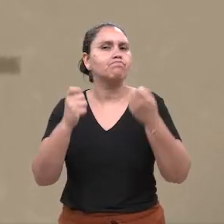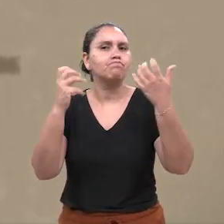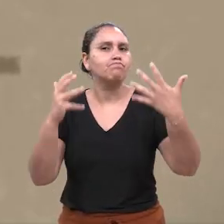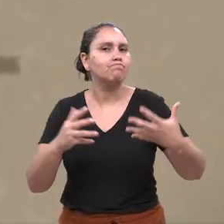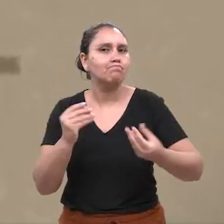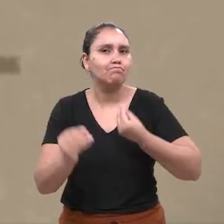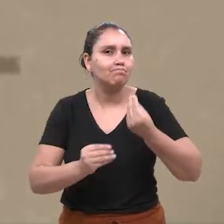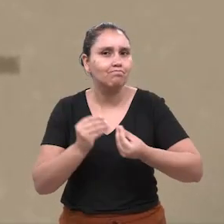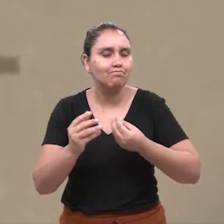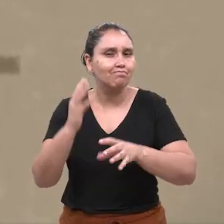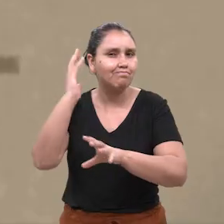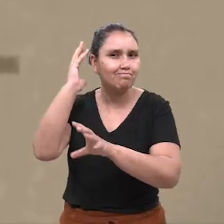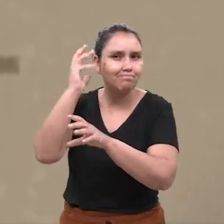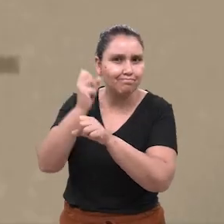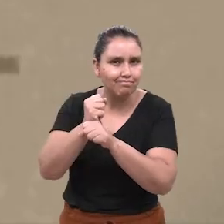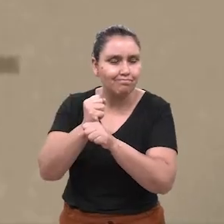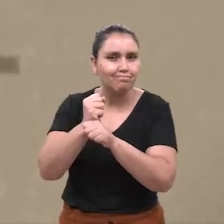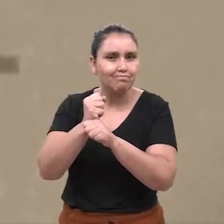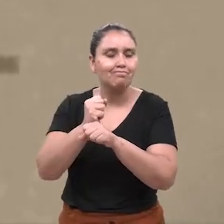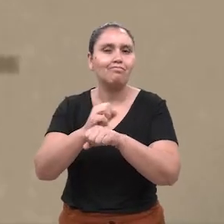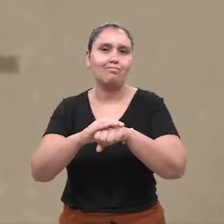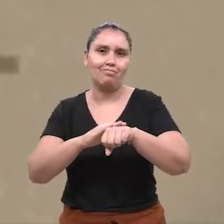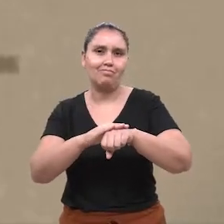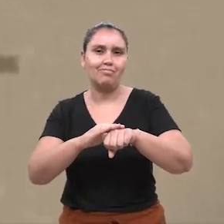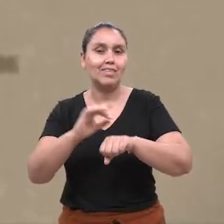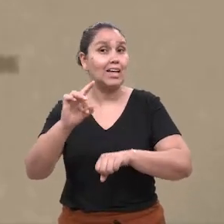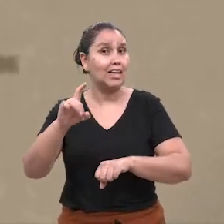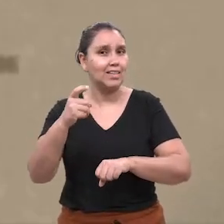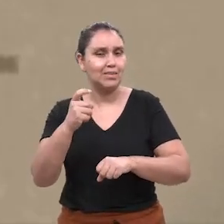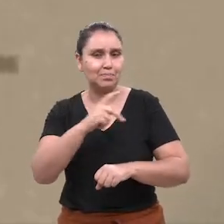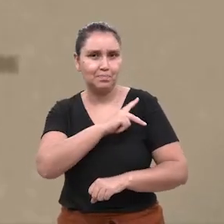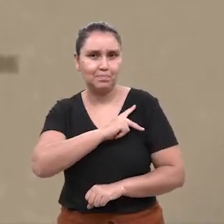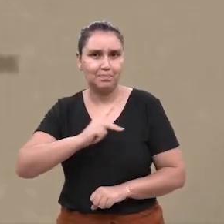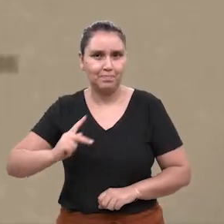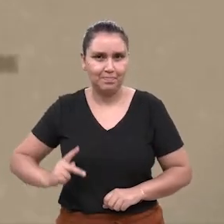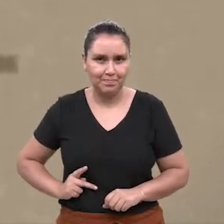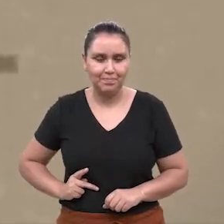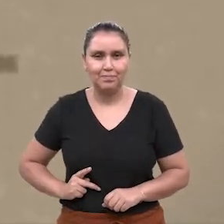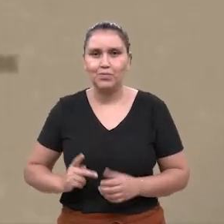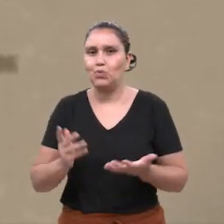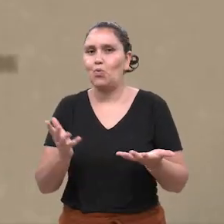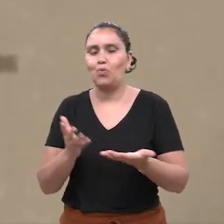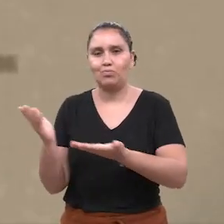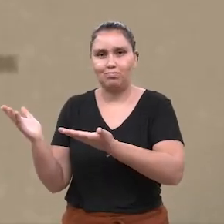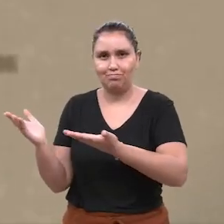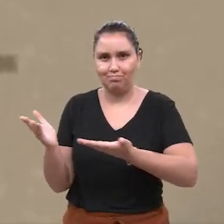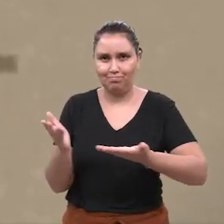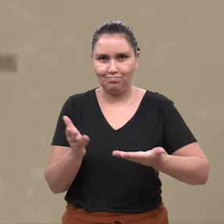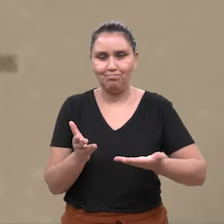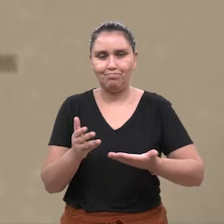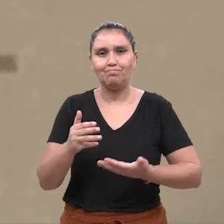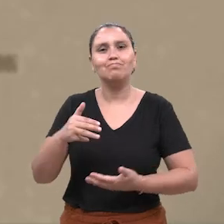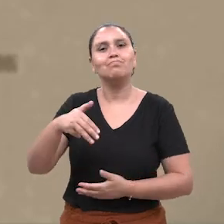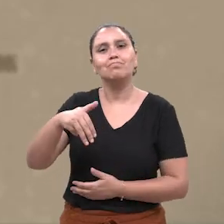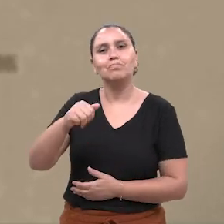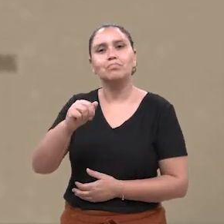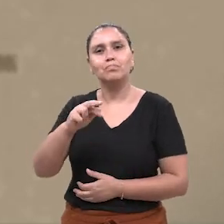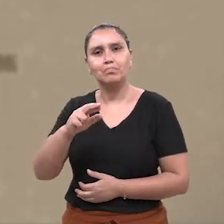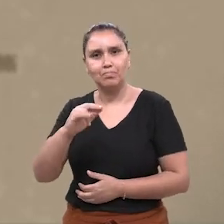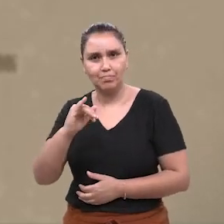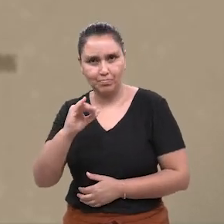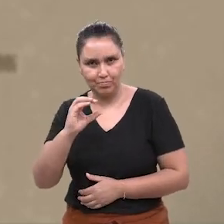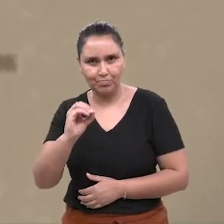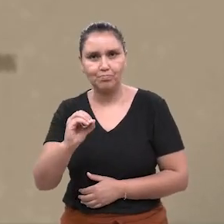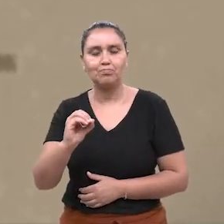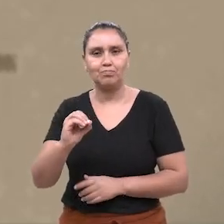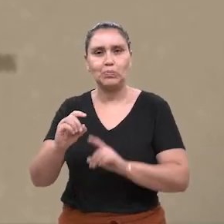Casa do Povo, vamos conversar com os ex-presidentes. Hoje, o nosso entrevistado é o servidor público Mário Rogério